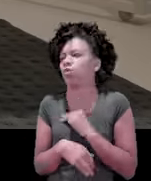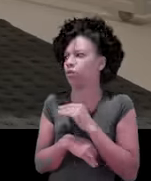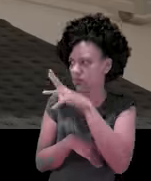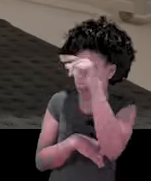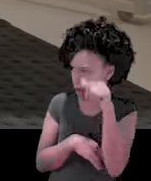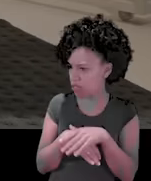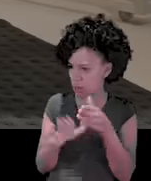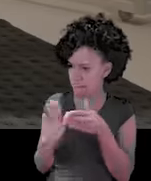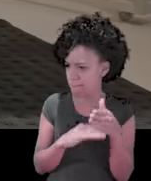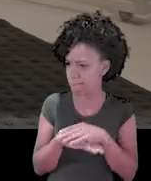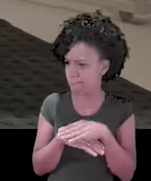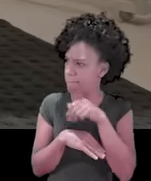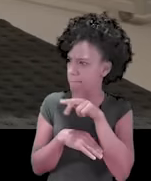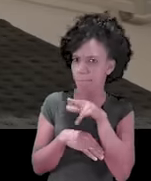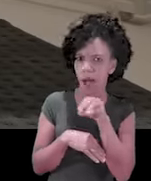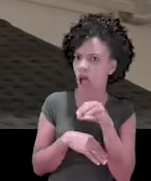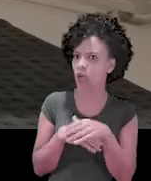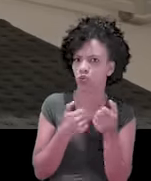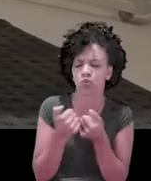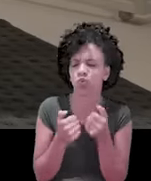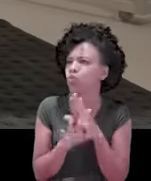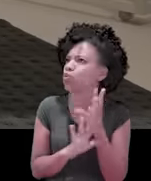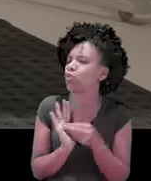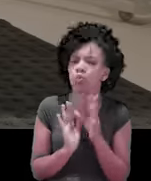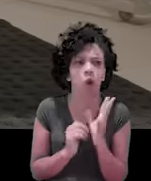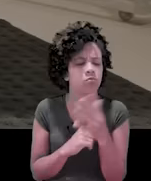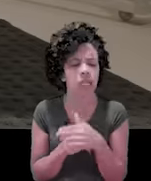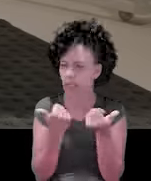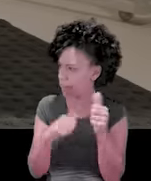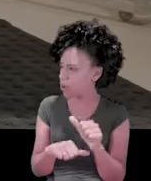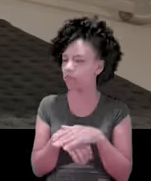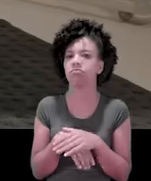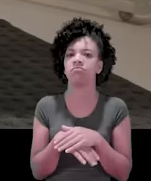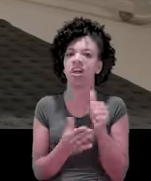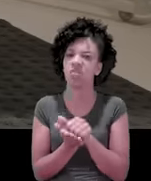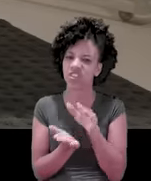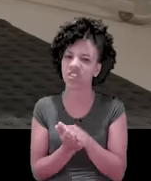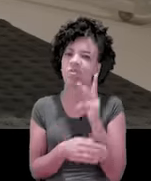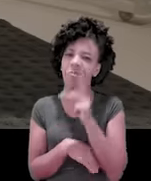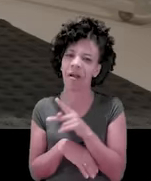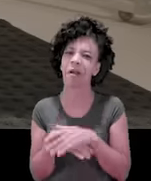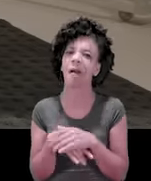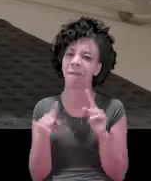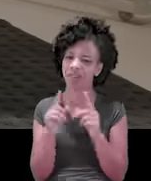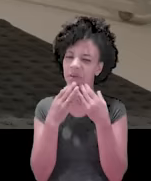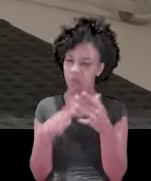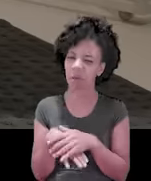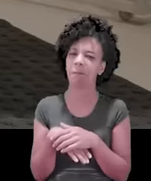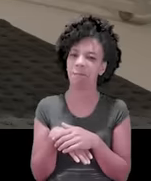cara do que a amazônia pior fase do Mario né velho formato eu te demitir e